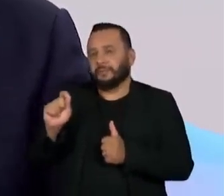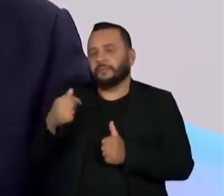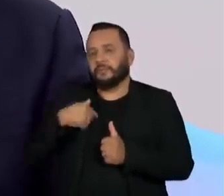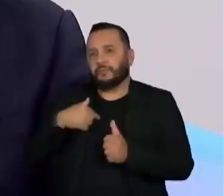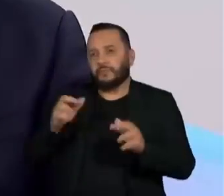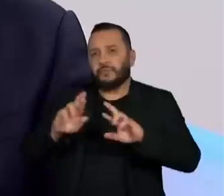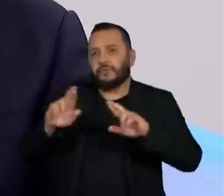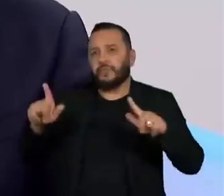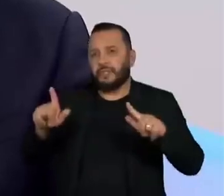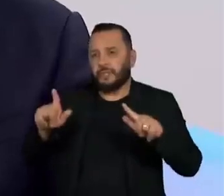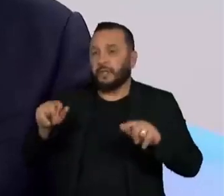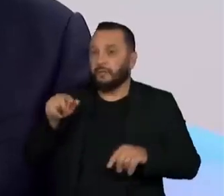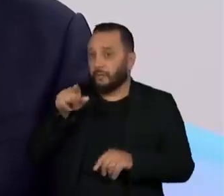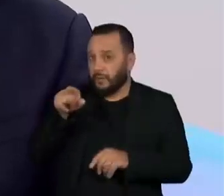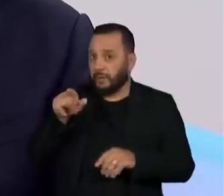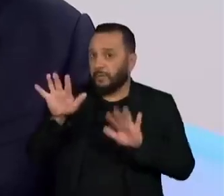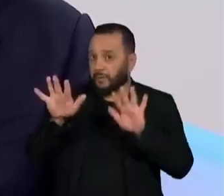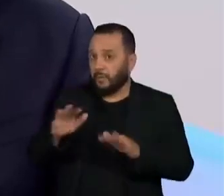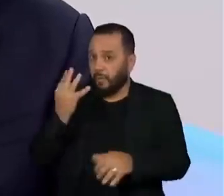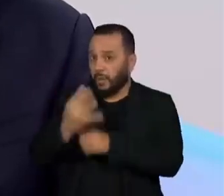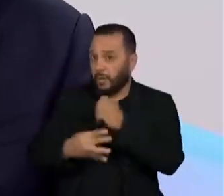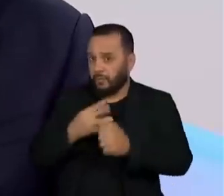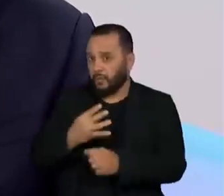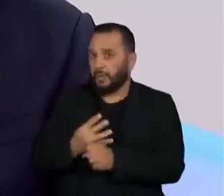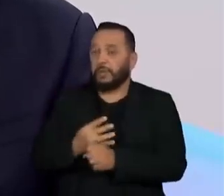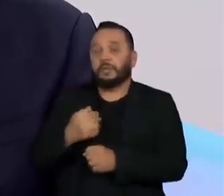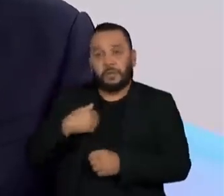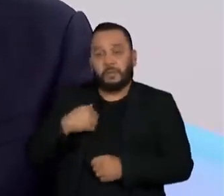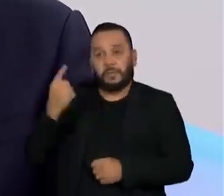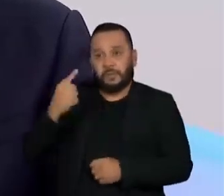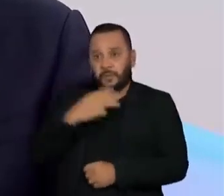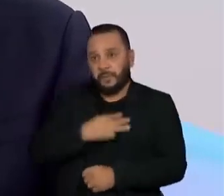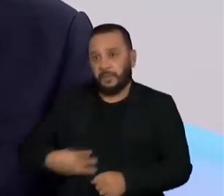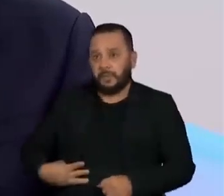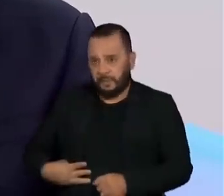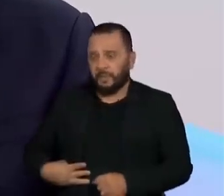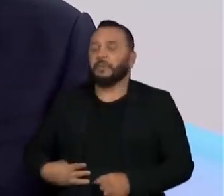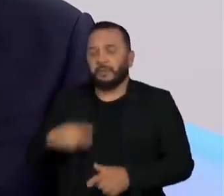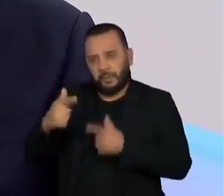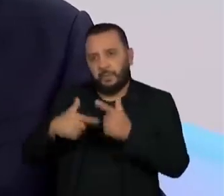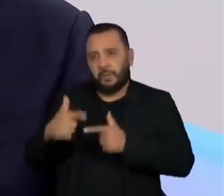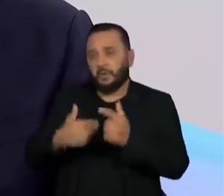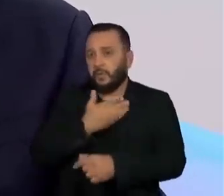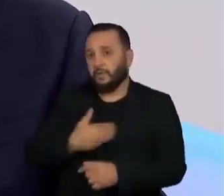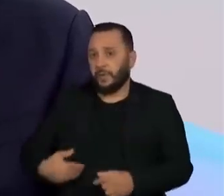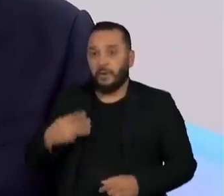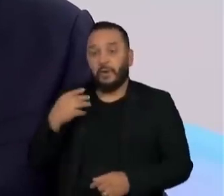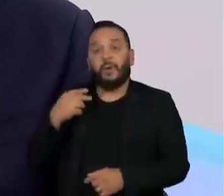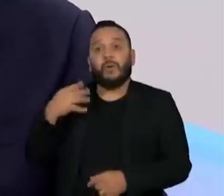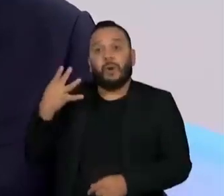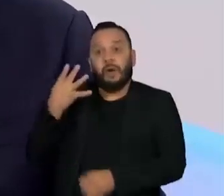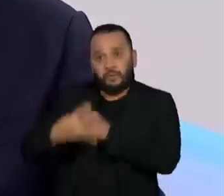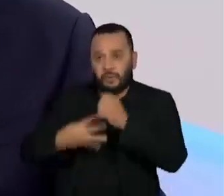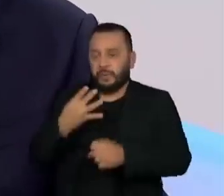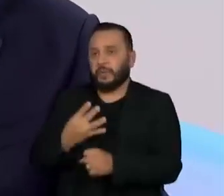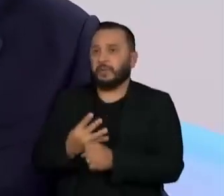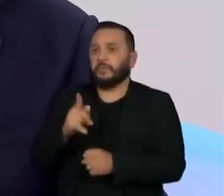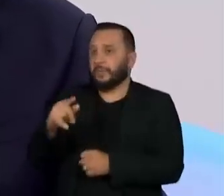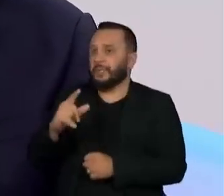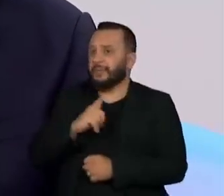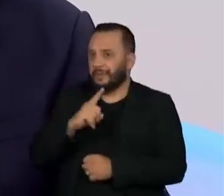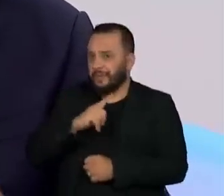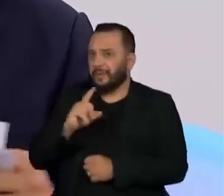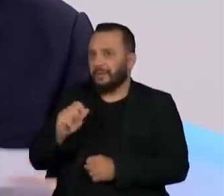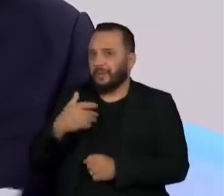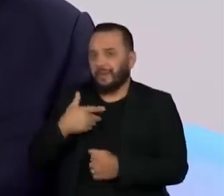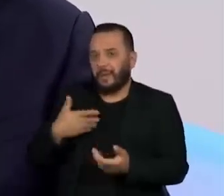diferenciar Você ficou quatro anos foi primeiro ministro fiquei quatro anos no governo e ao longo de quatro anos você acaba desenvolvendo